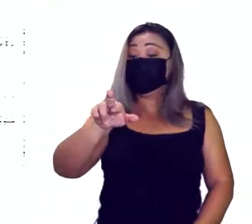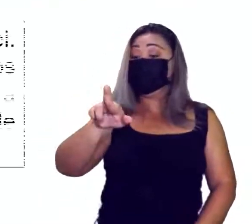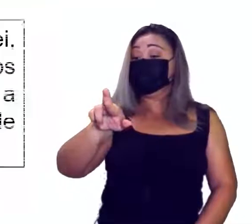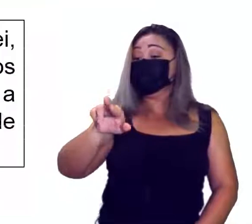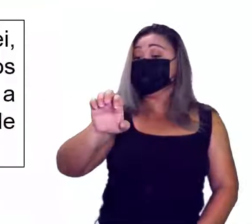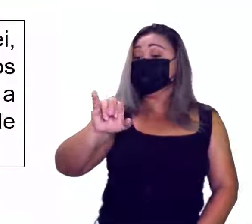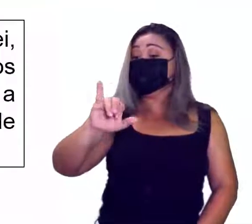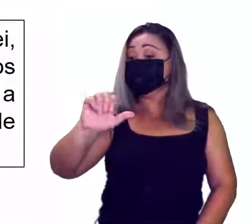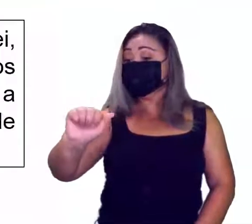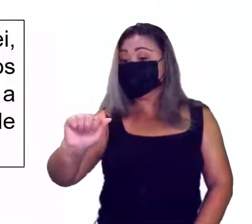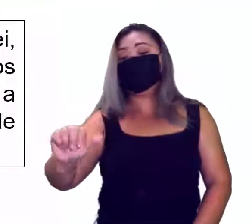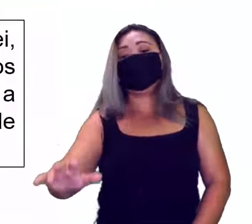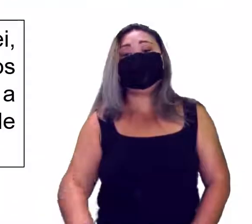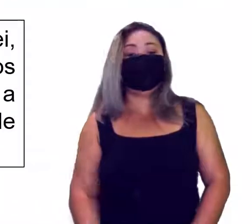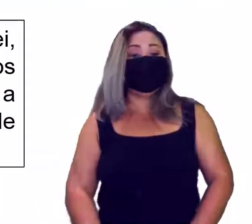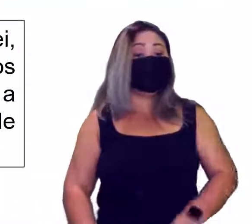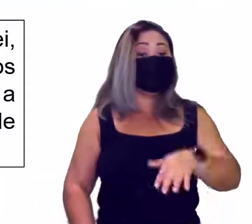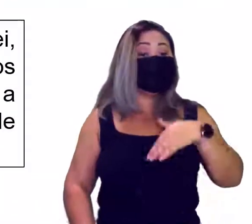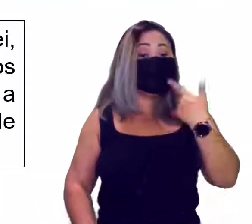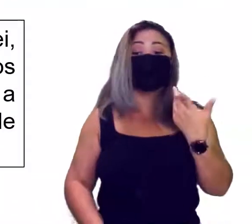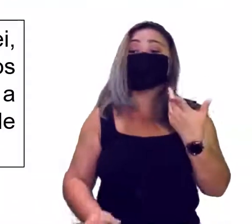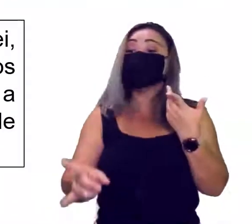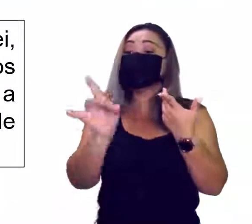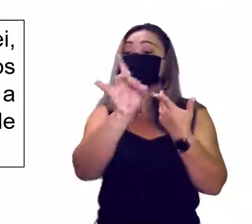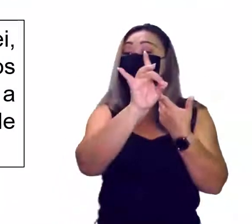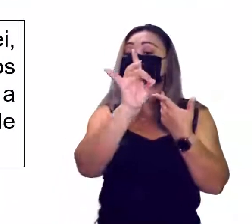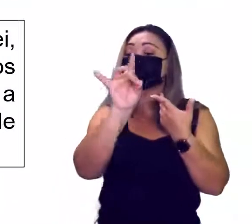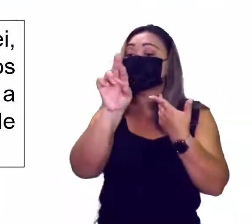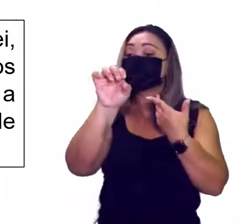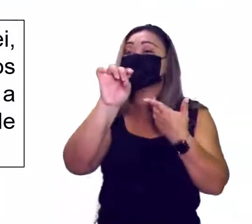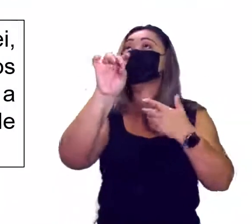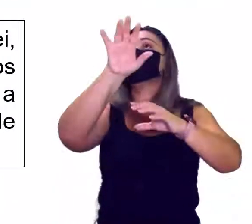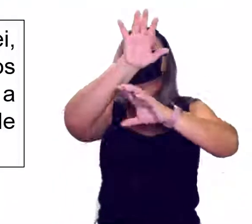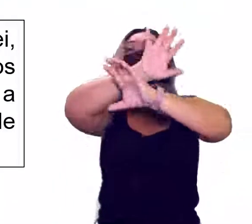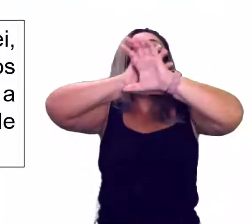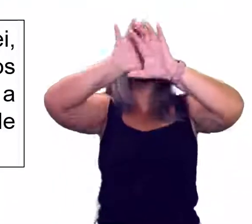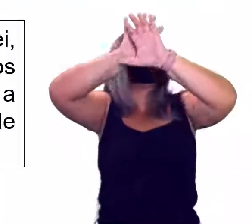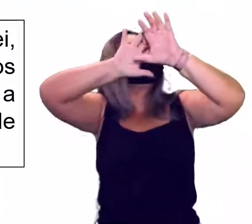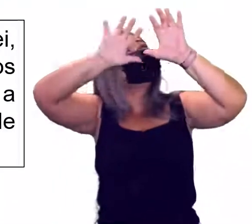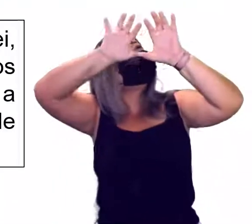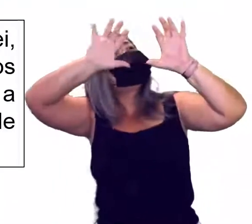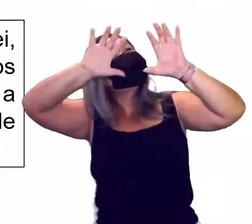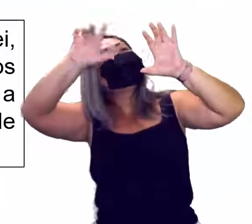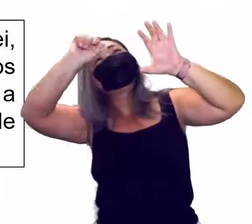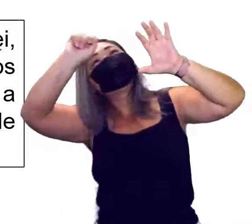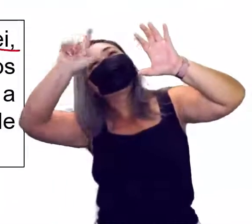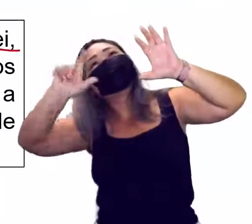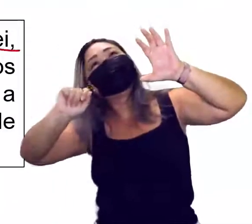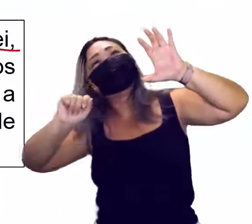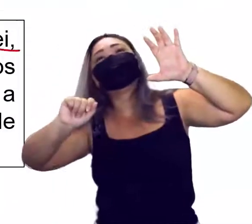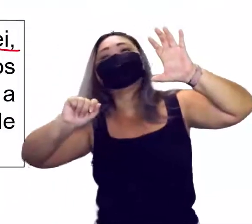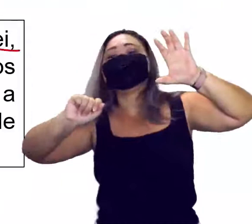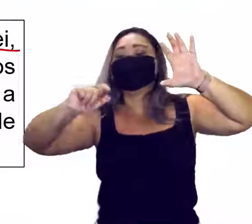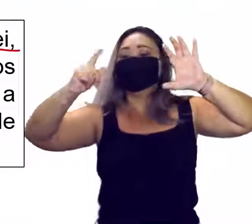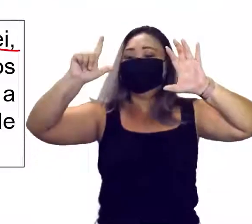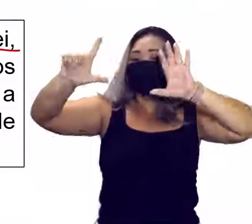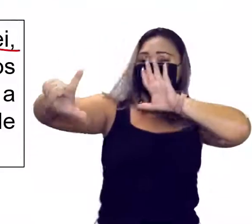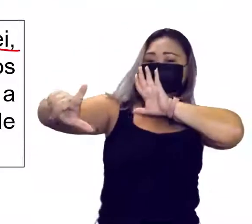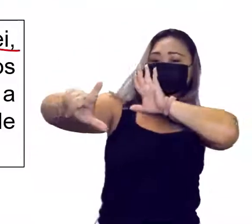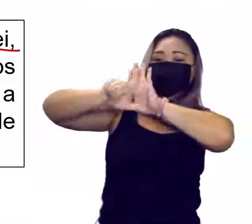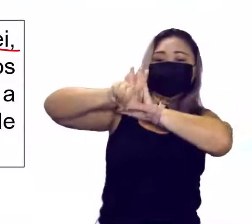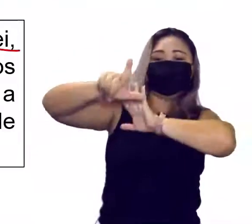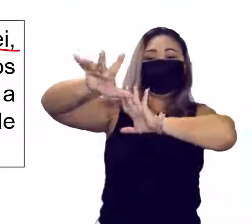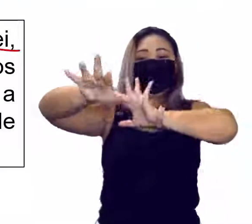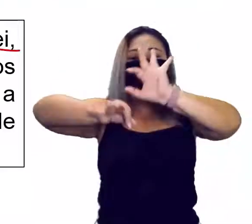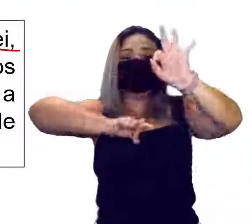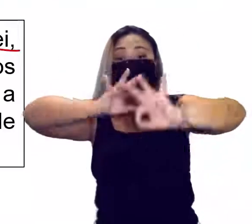Gaia. Ele era o deus do céu, do raio, do trovão, da lei, da